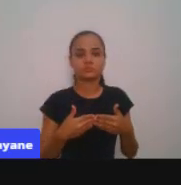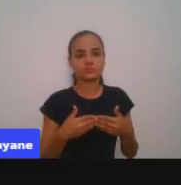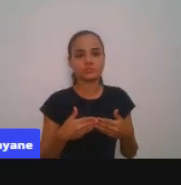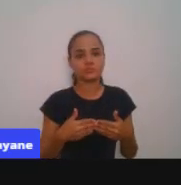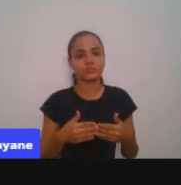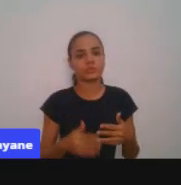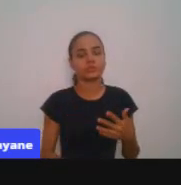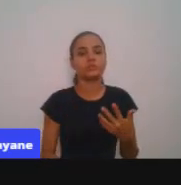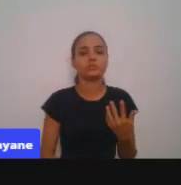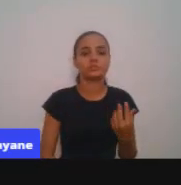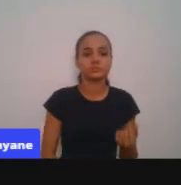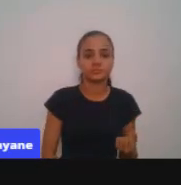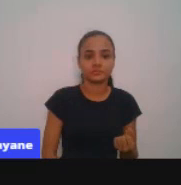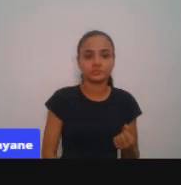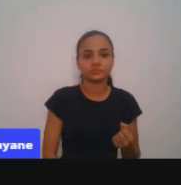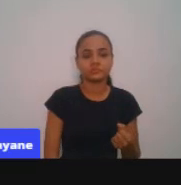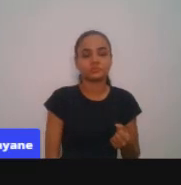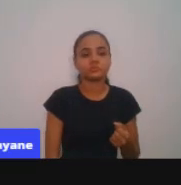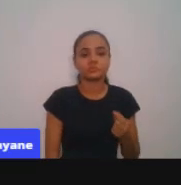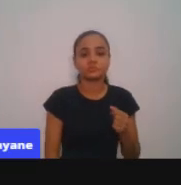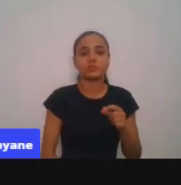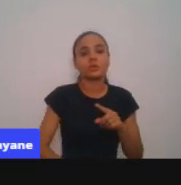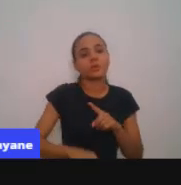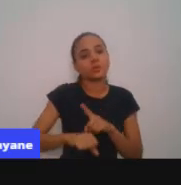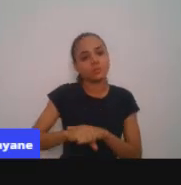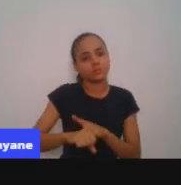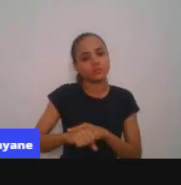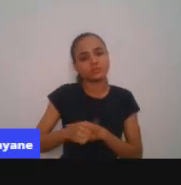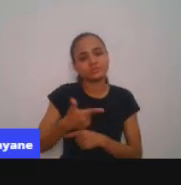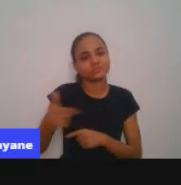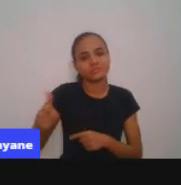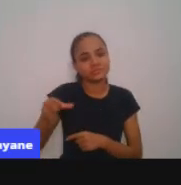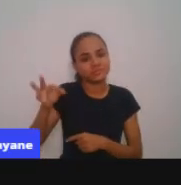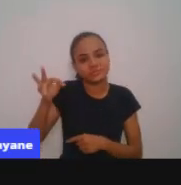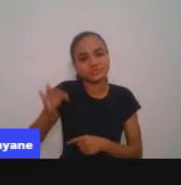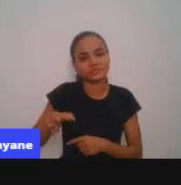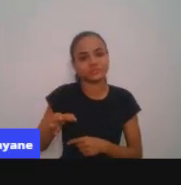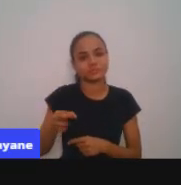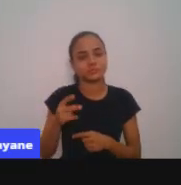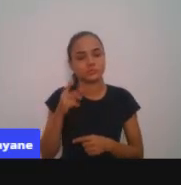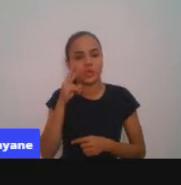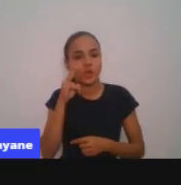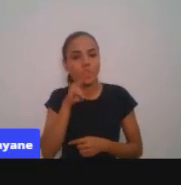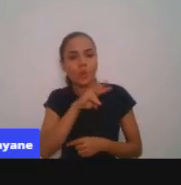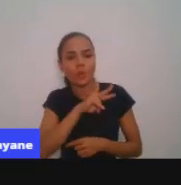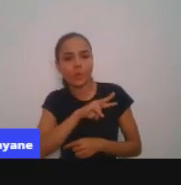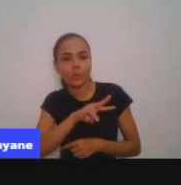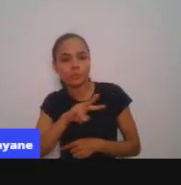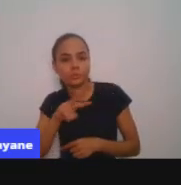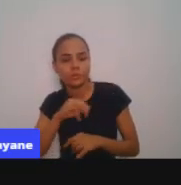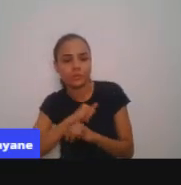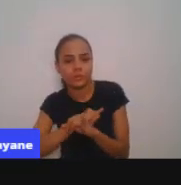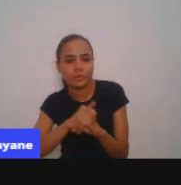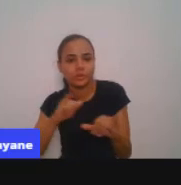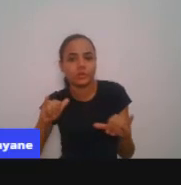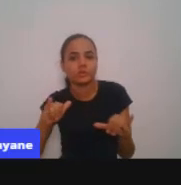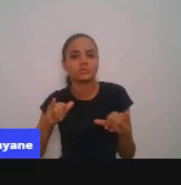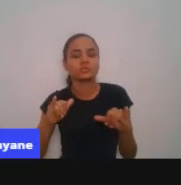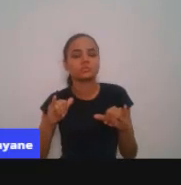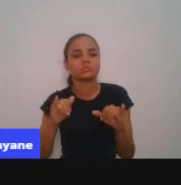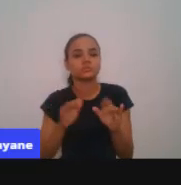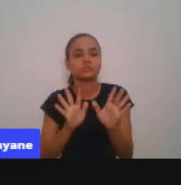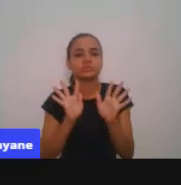assim, e um momento de incerteza, porque a gente olha o noticiário e a gente fala, isso vai acabar quando? Quando todos